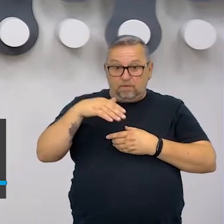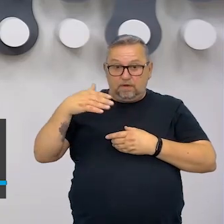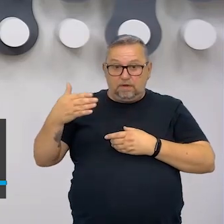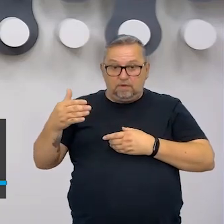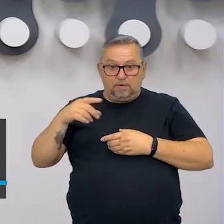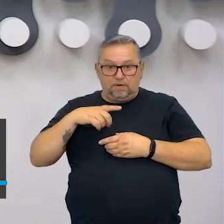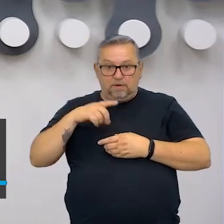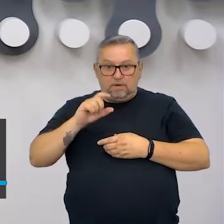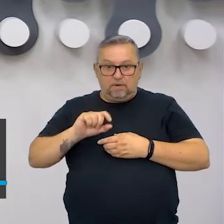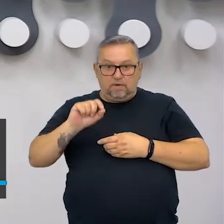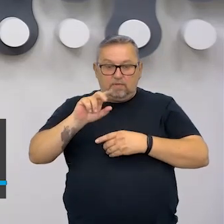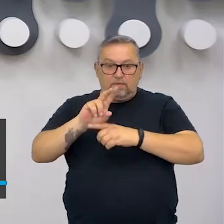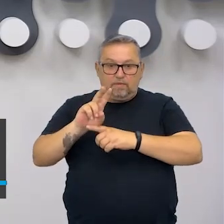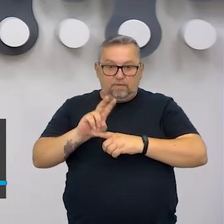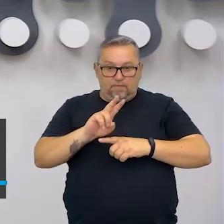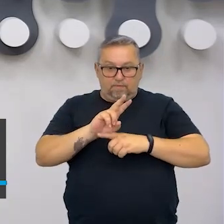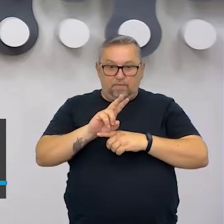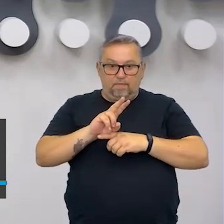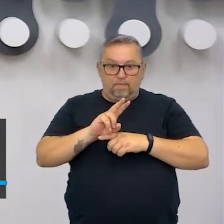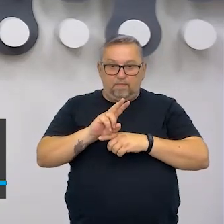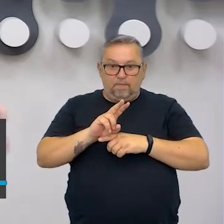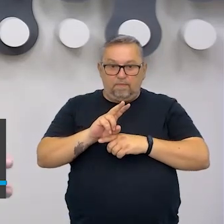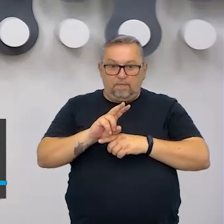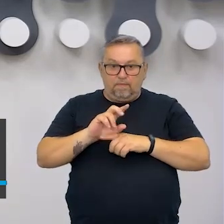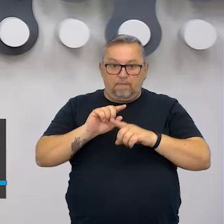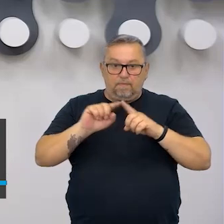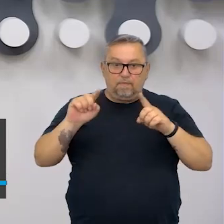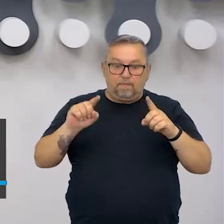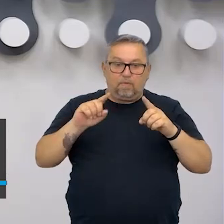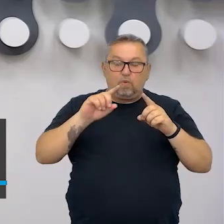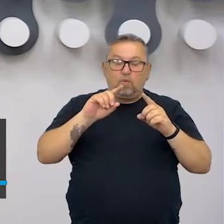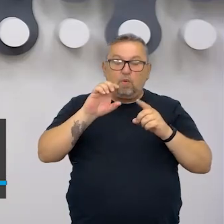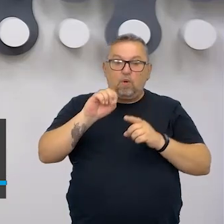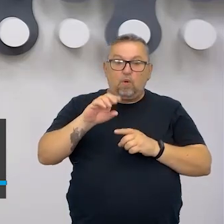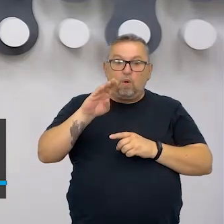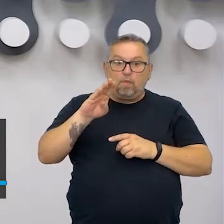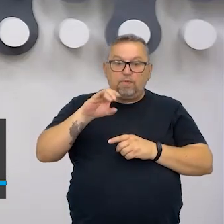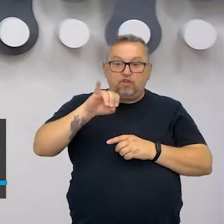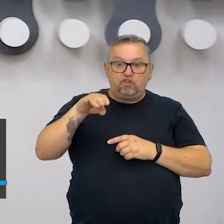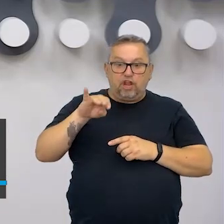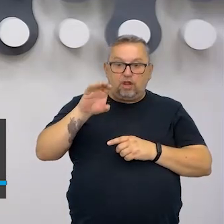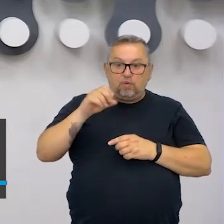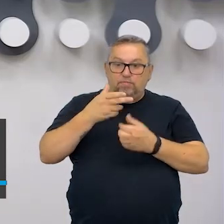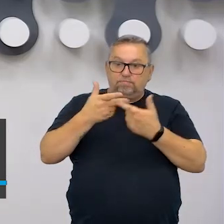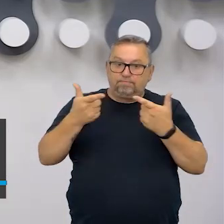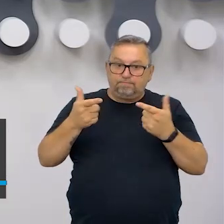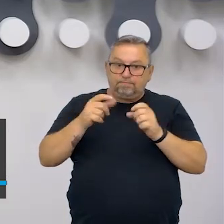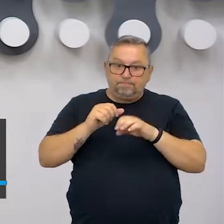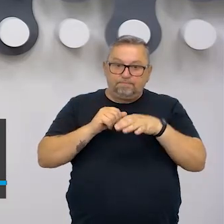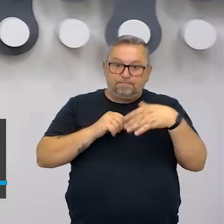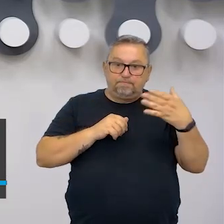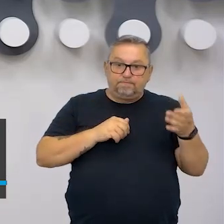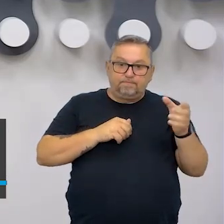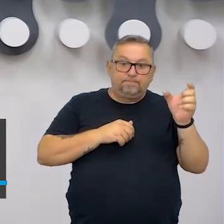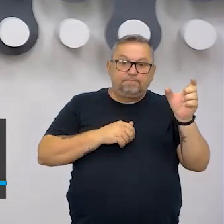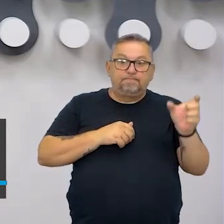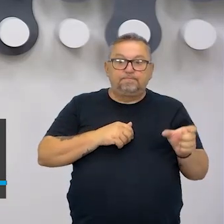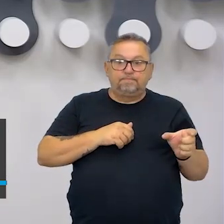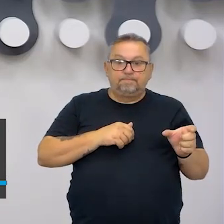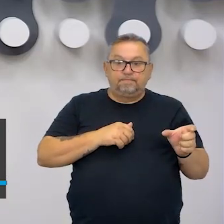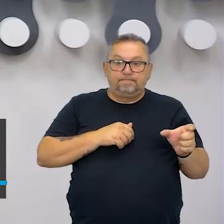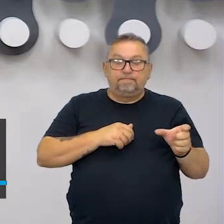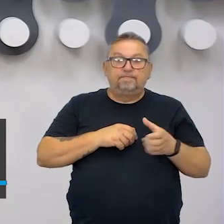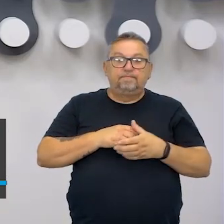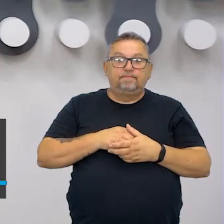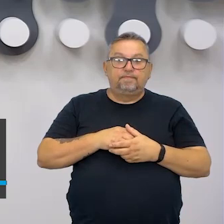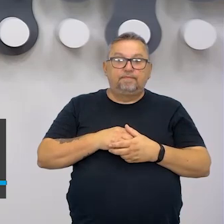então, prevalece a questão do objeto e do outro lado prevalece a questão do sujeito.